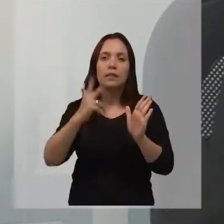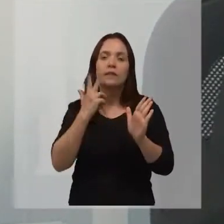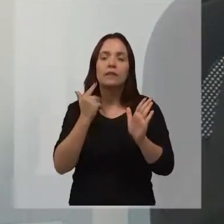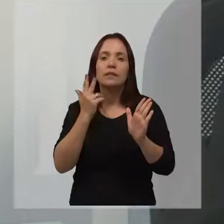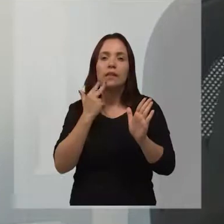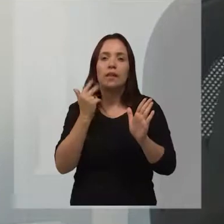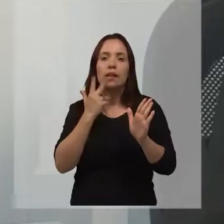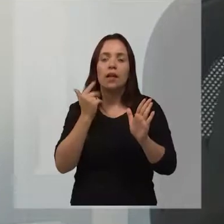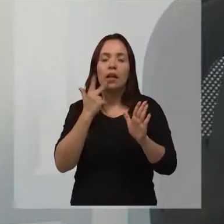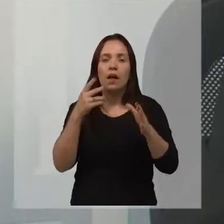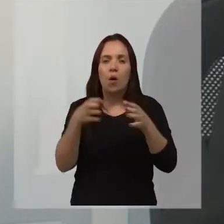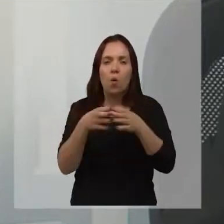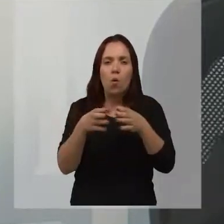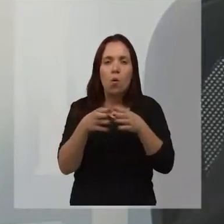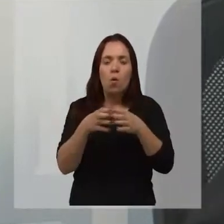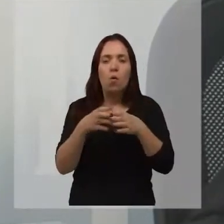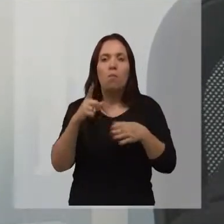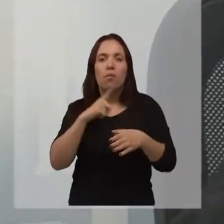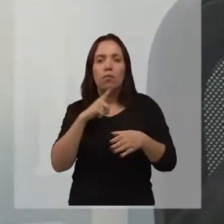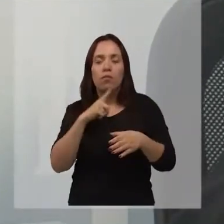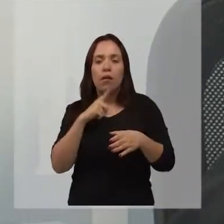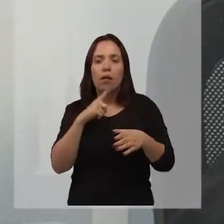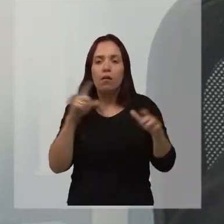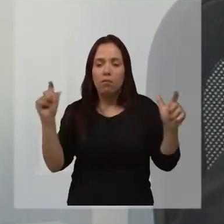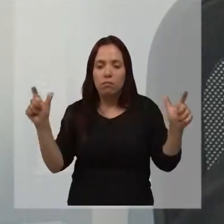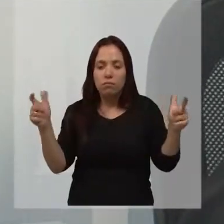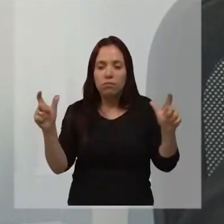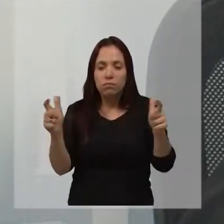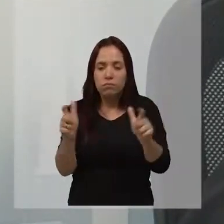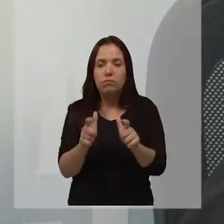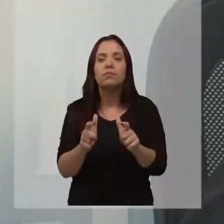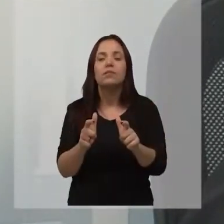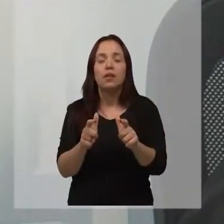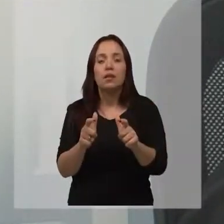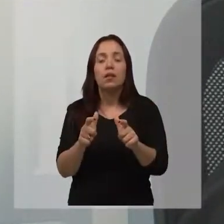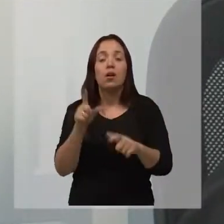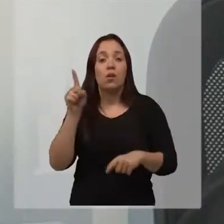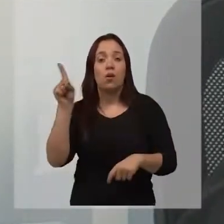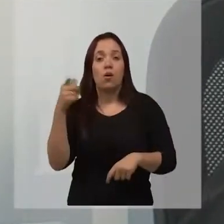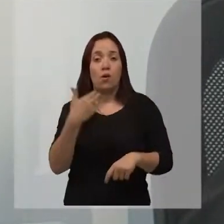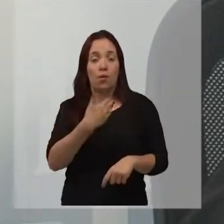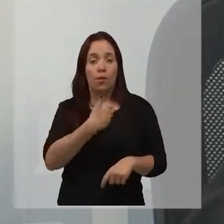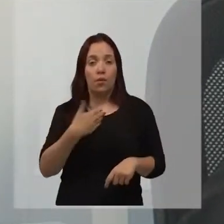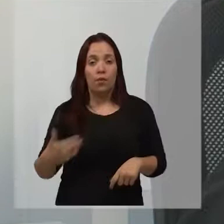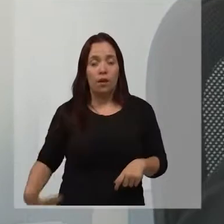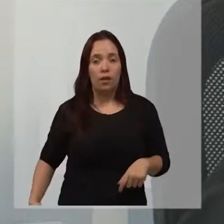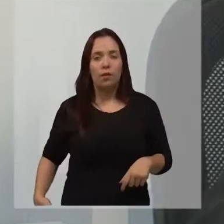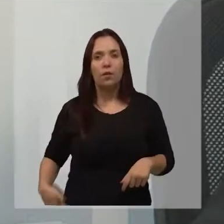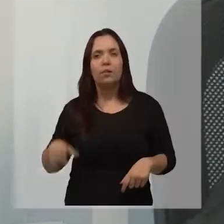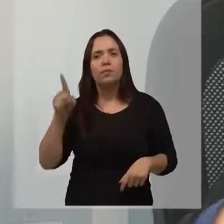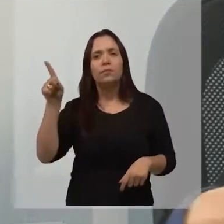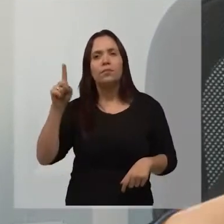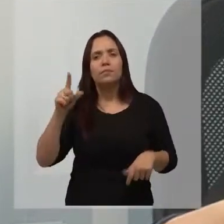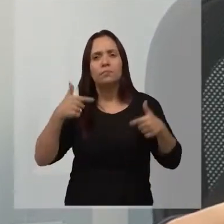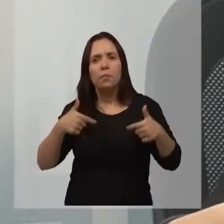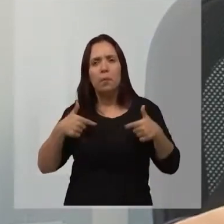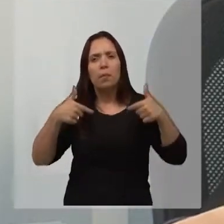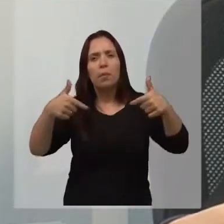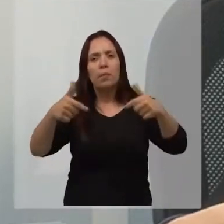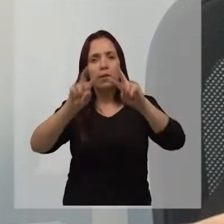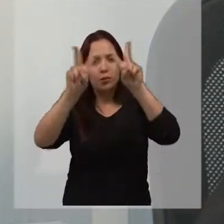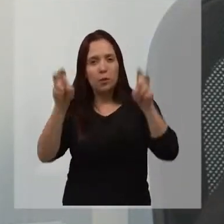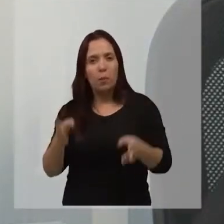né? Aquelas medidas que o governador tomou em relação aos